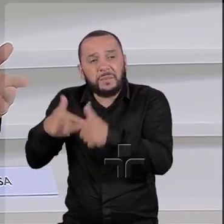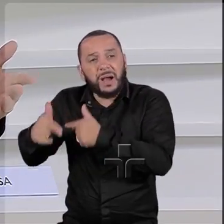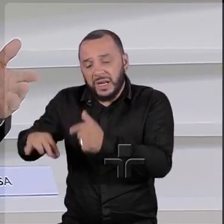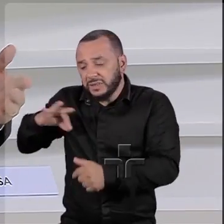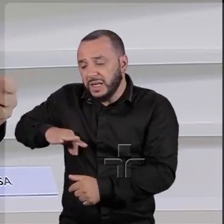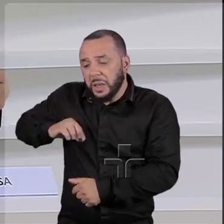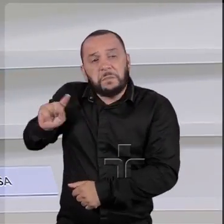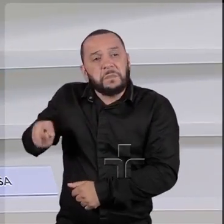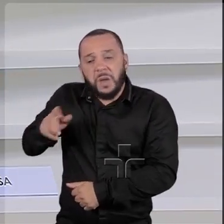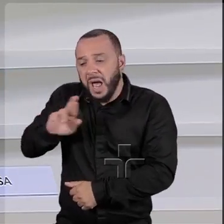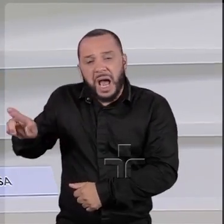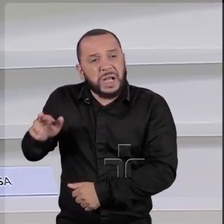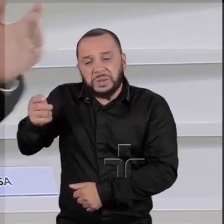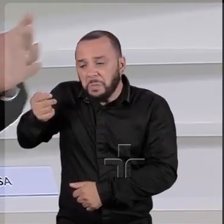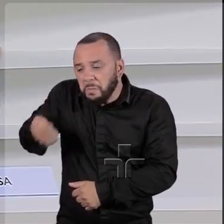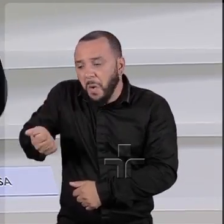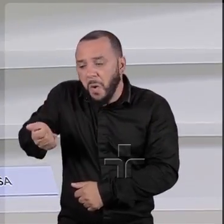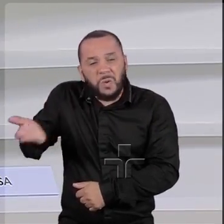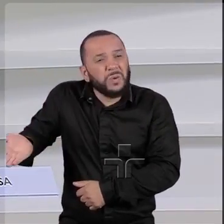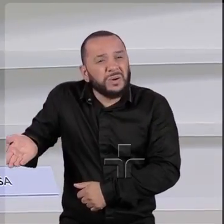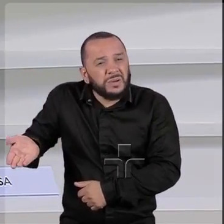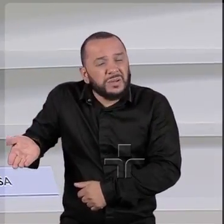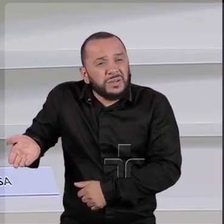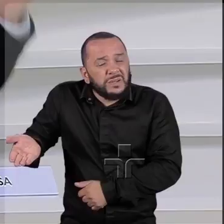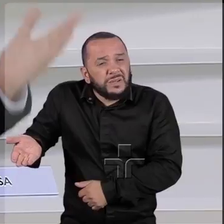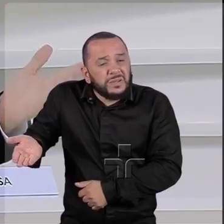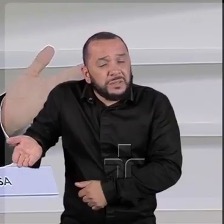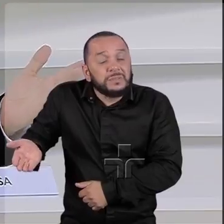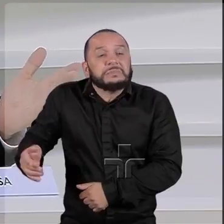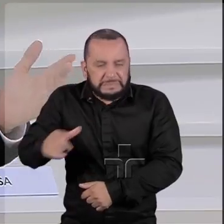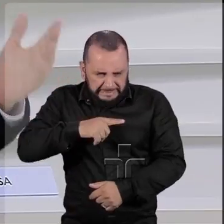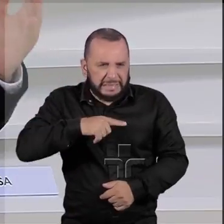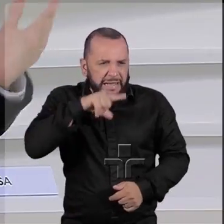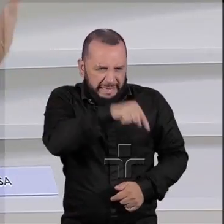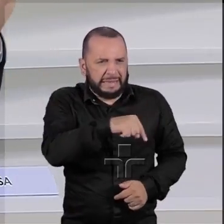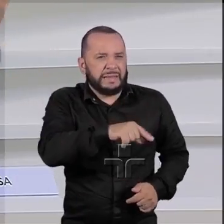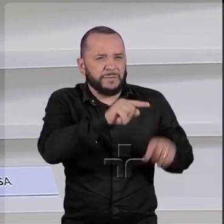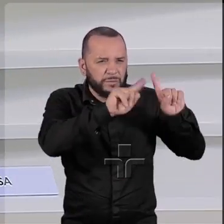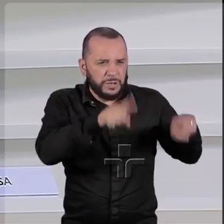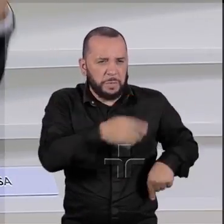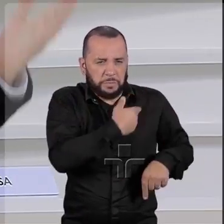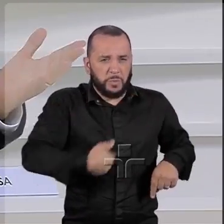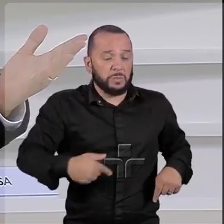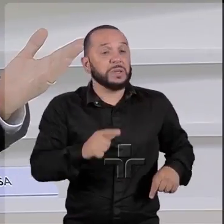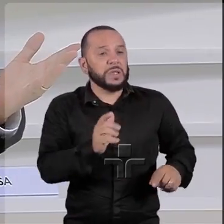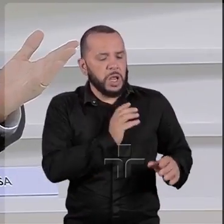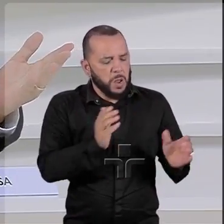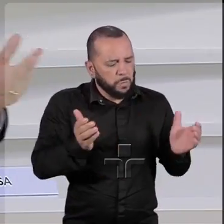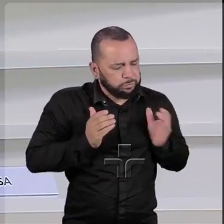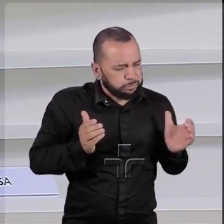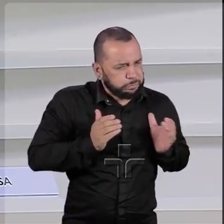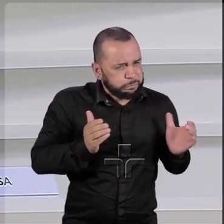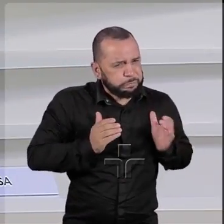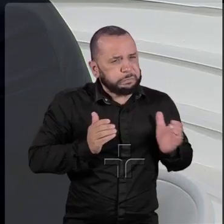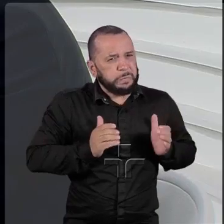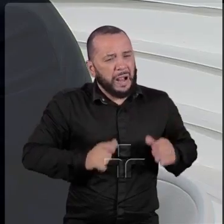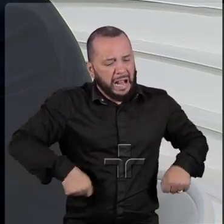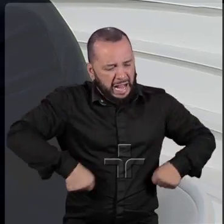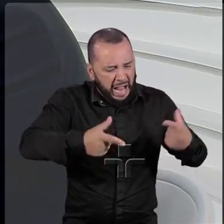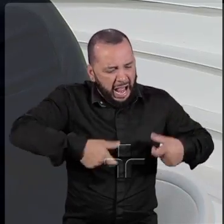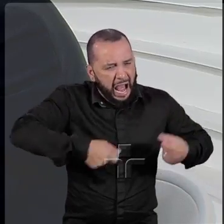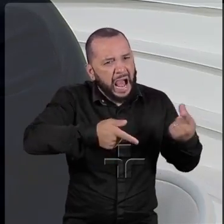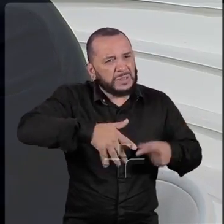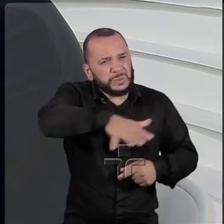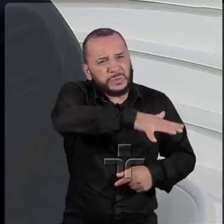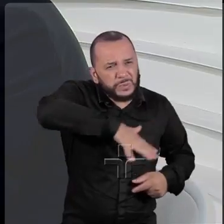uma coisa que o público, porque existe um bolo aritmético. Isso aí tem um rombo imenso que é